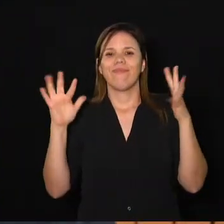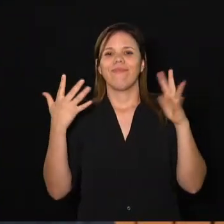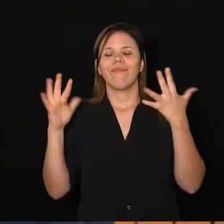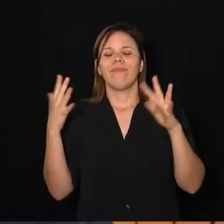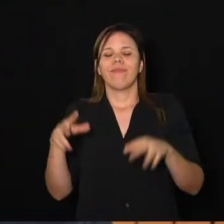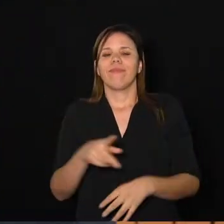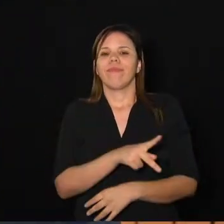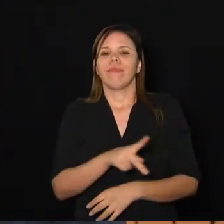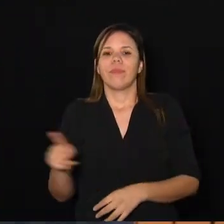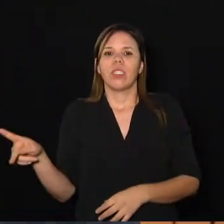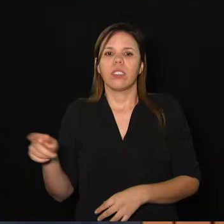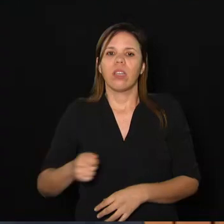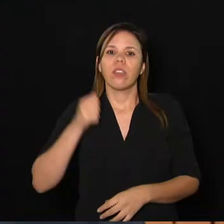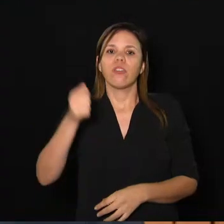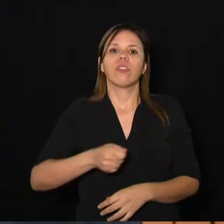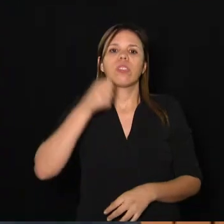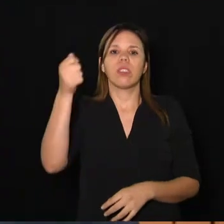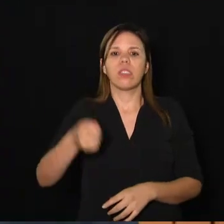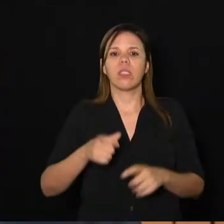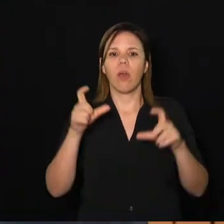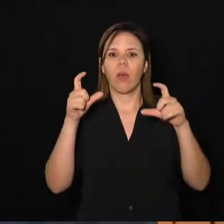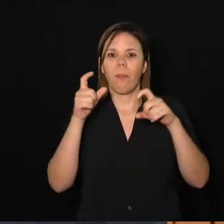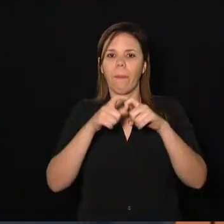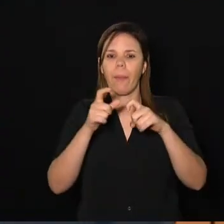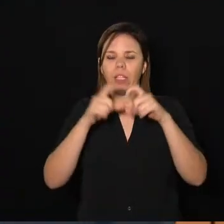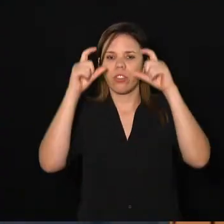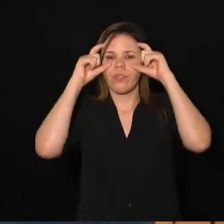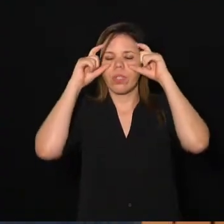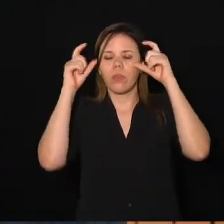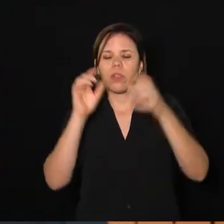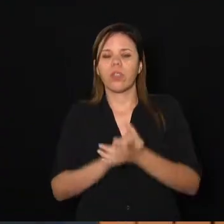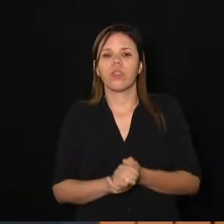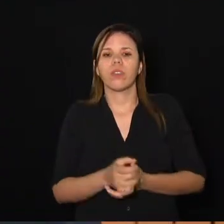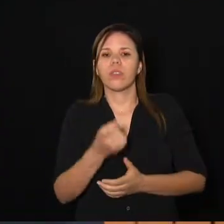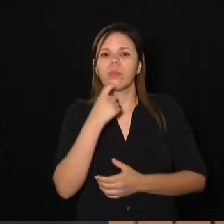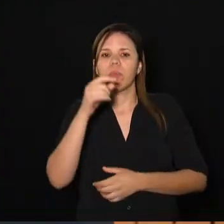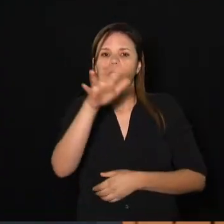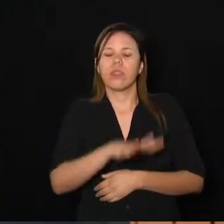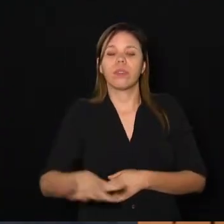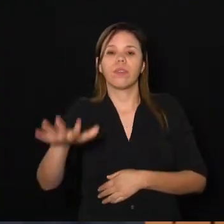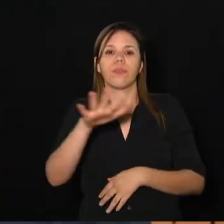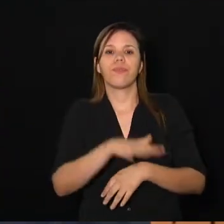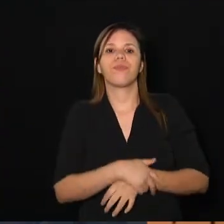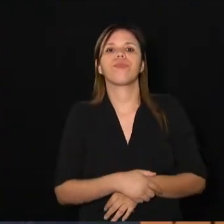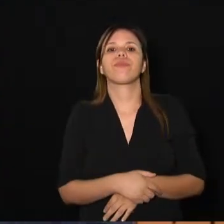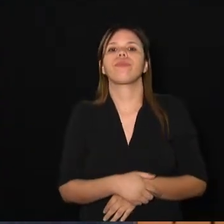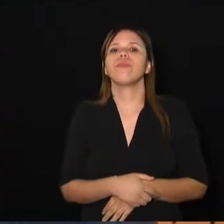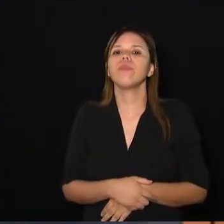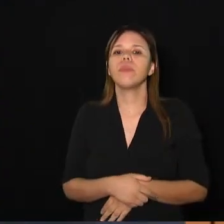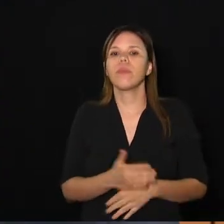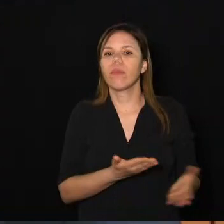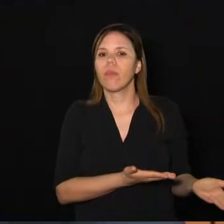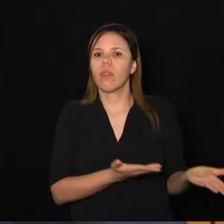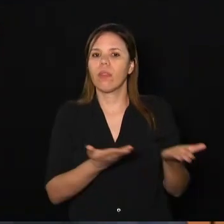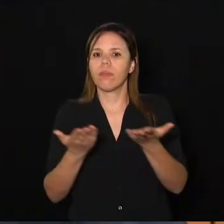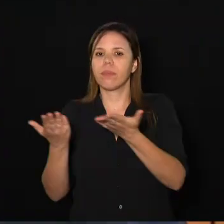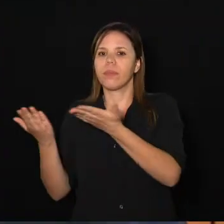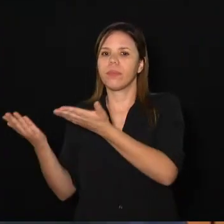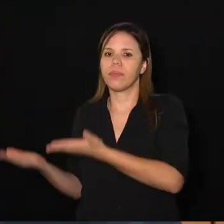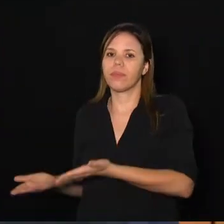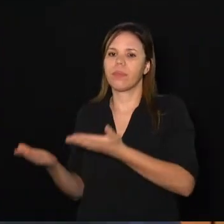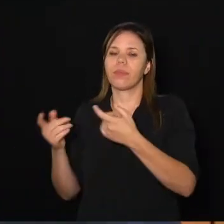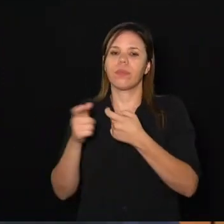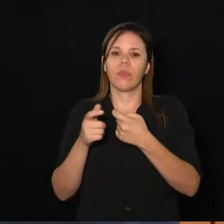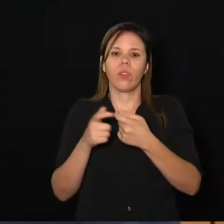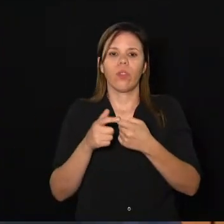presidente da associação dos oftalmologistas de Campinas e região eu passo agora para a